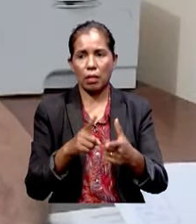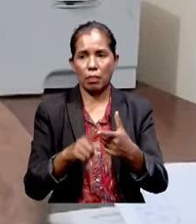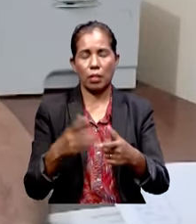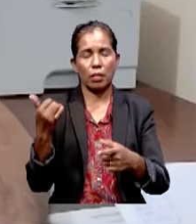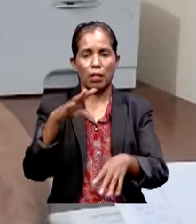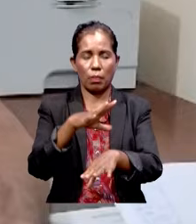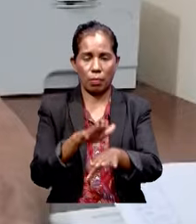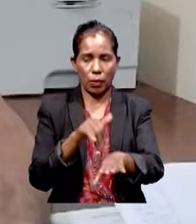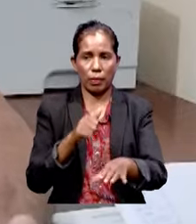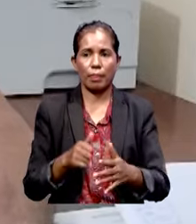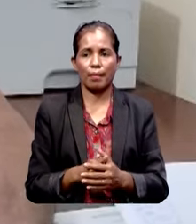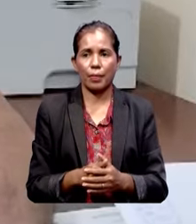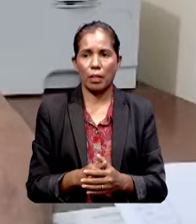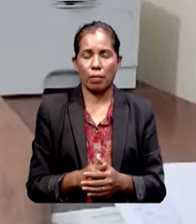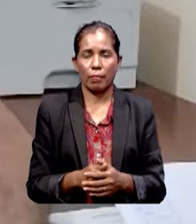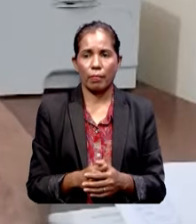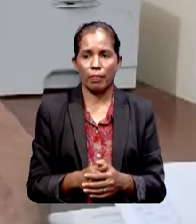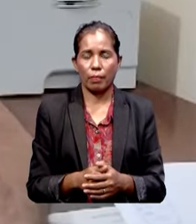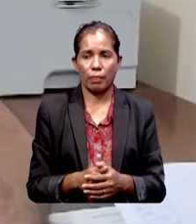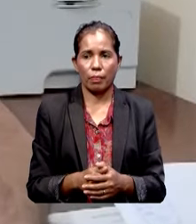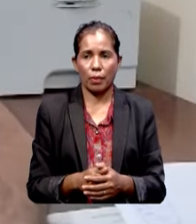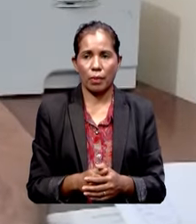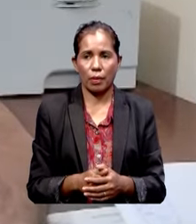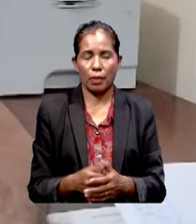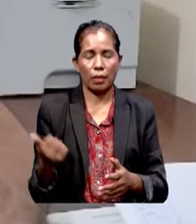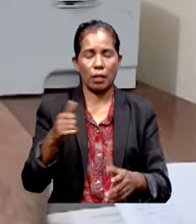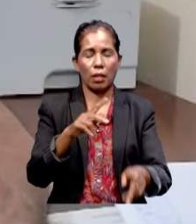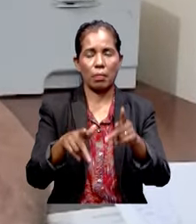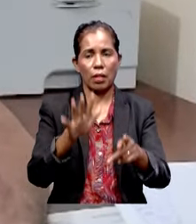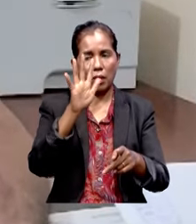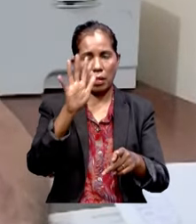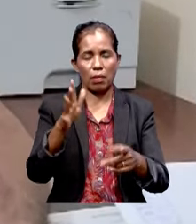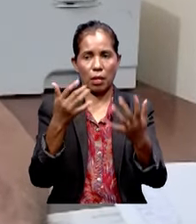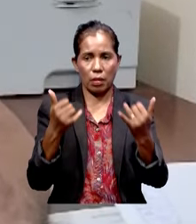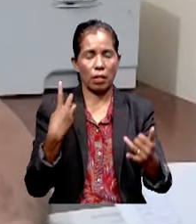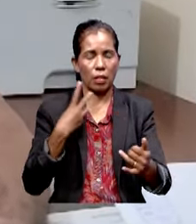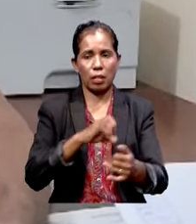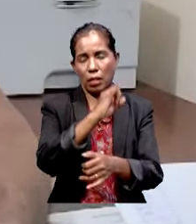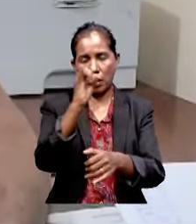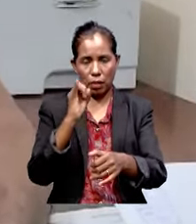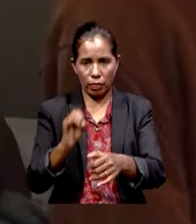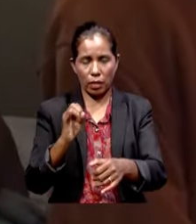bolo. Bolo, e tinha se ira suspeito na Lima neve, horas tal que te identifica ali.